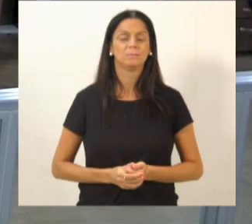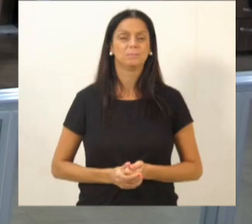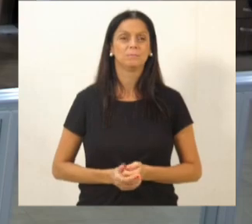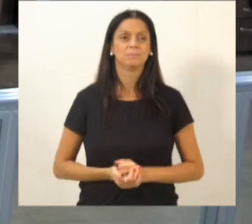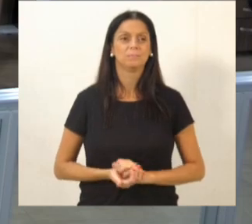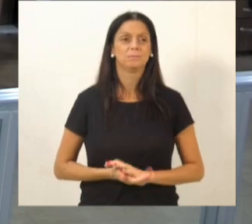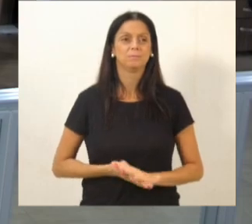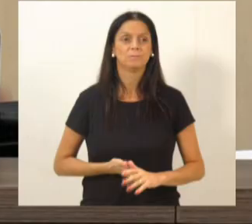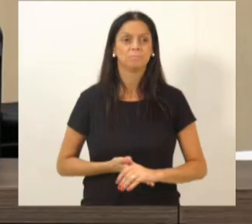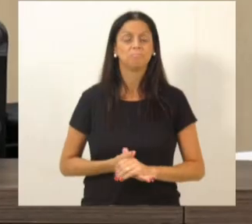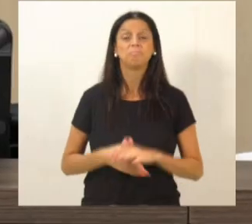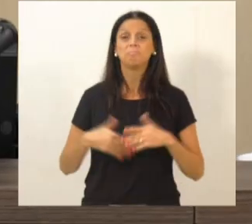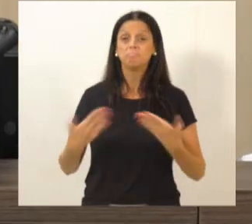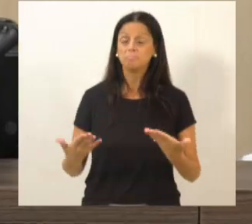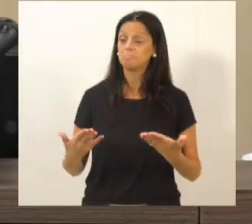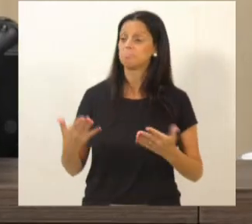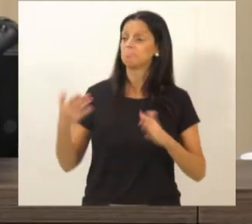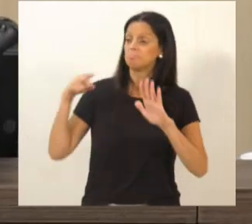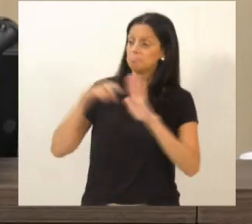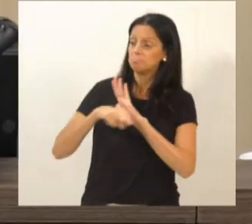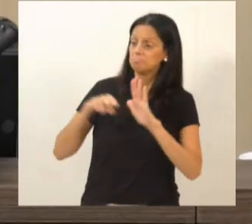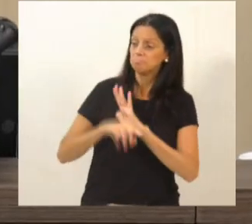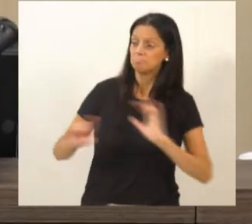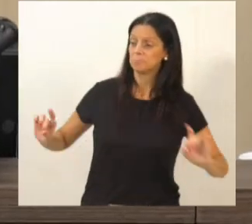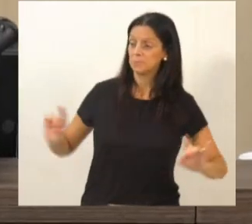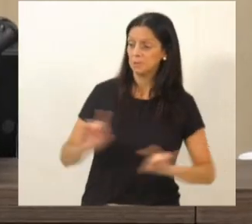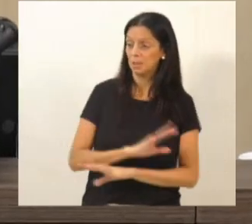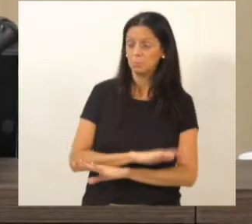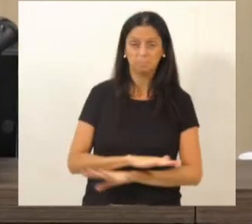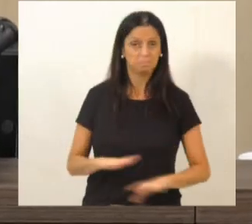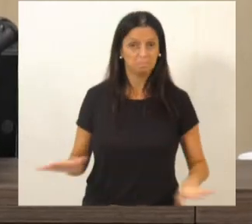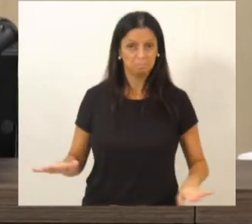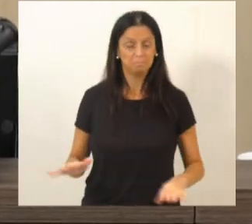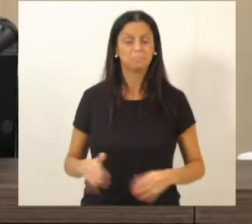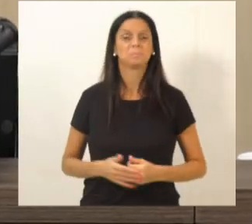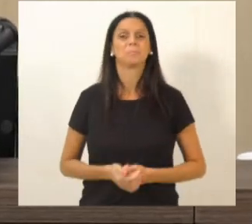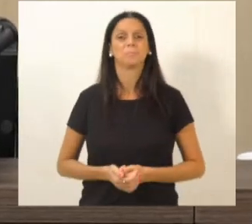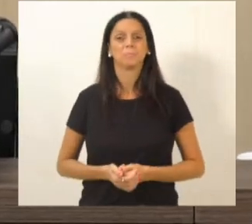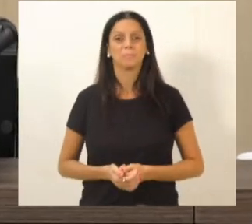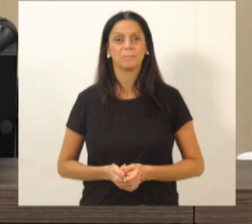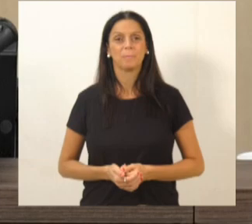Não havendo mais nenhum vereador inscrito,